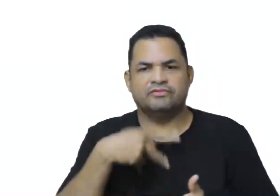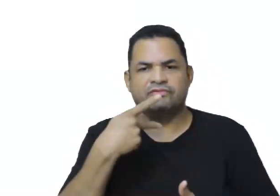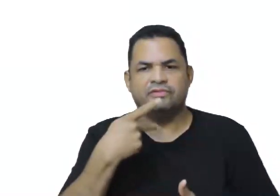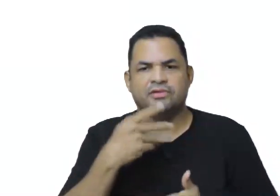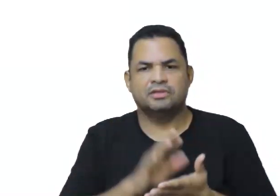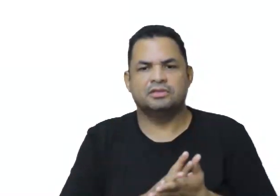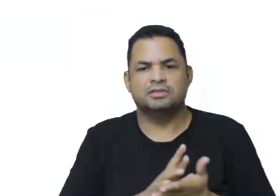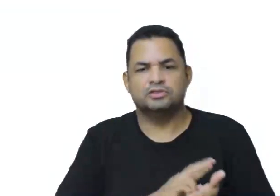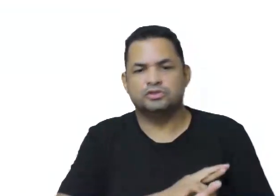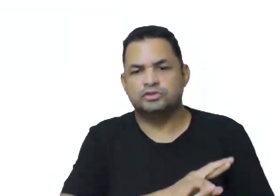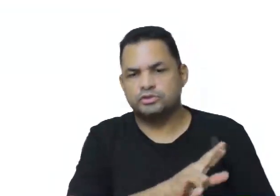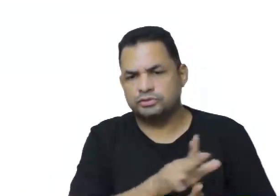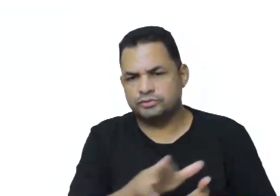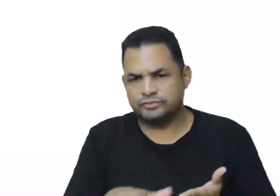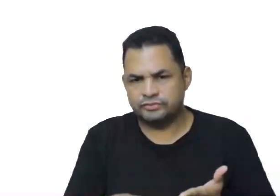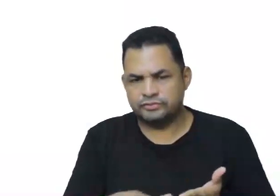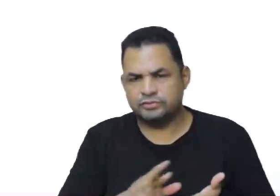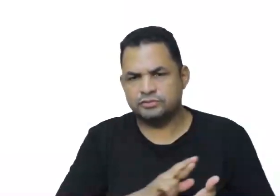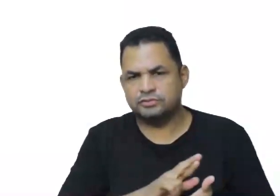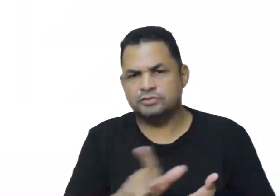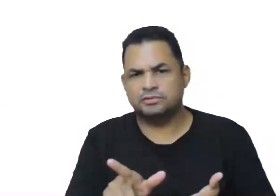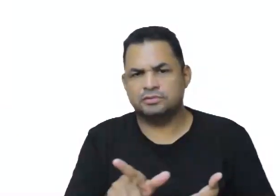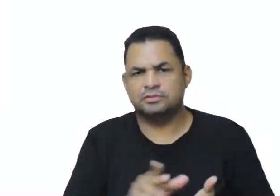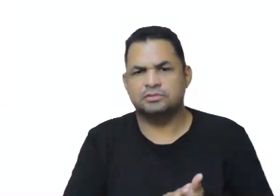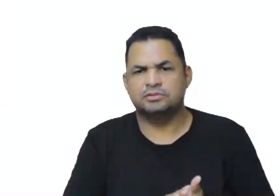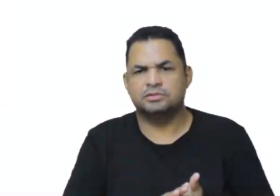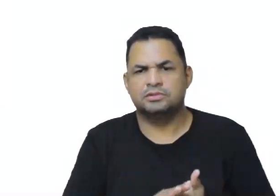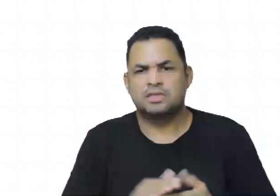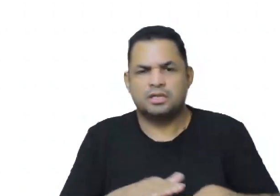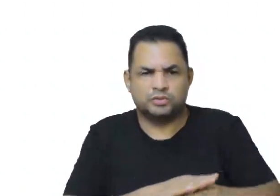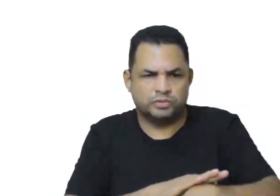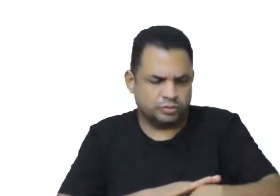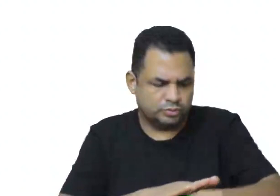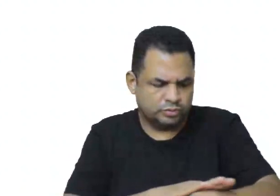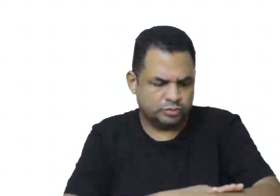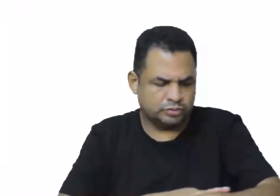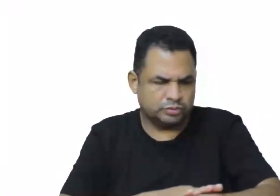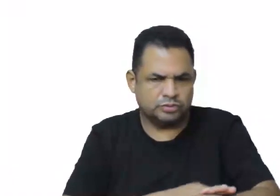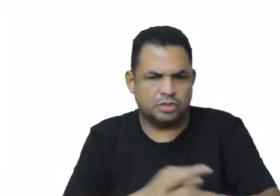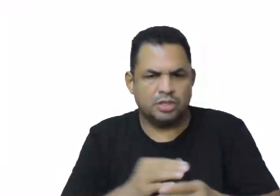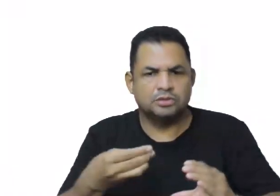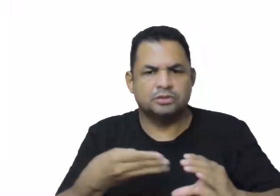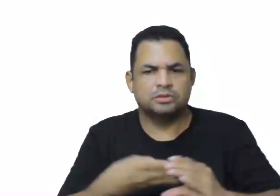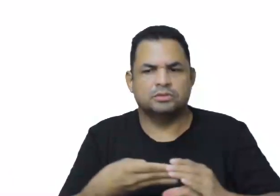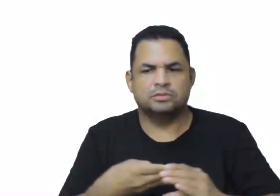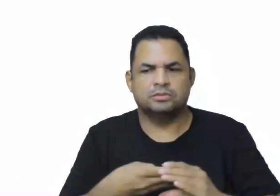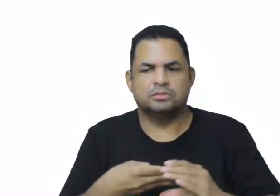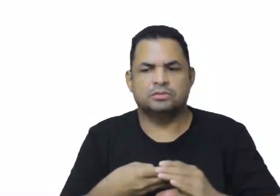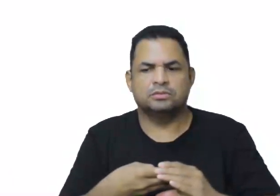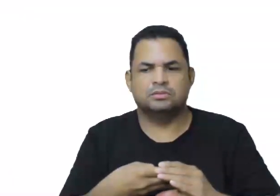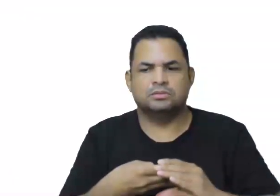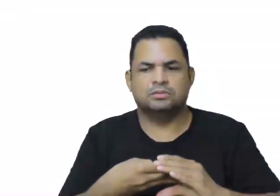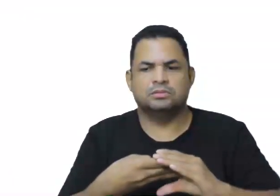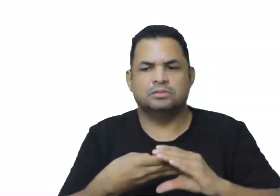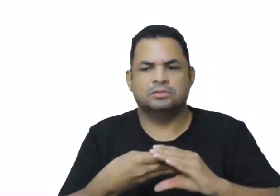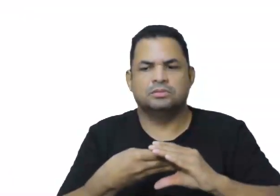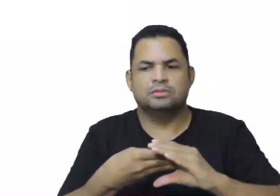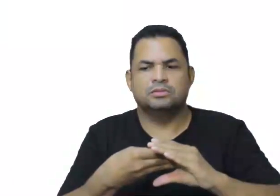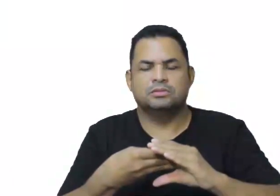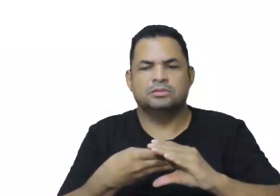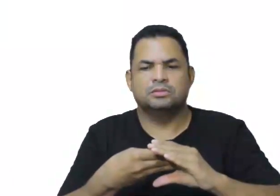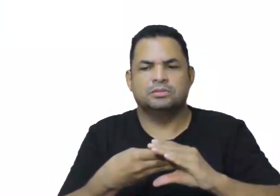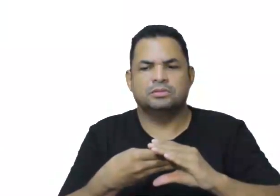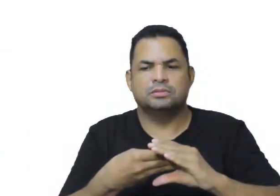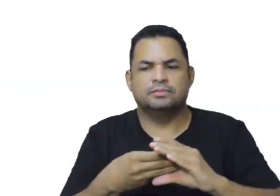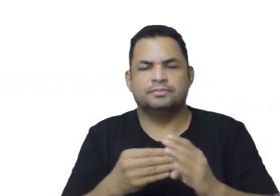e especialização, pessoal, dos tecidos, no caso, das células, o que vai